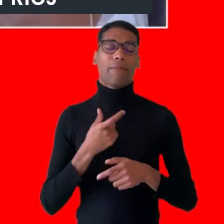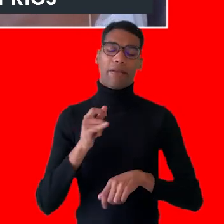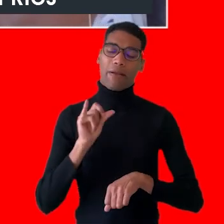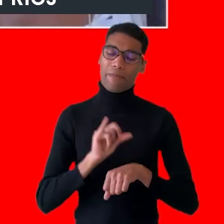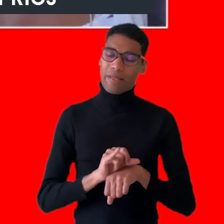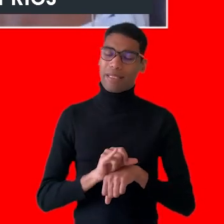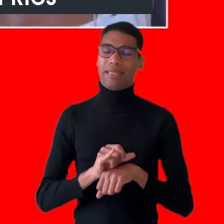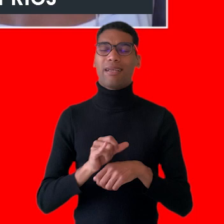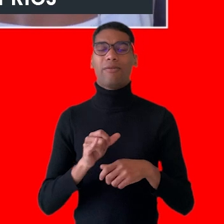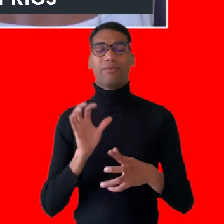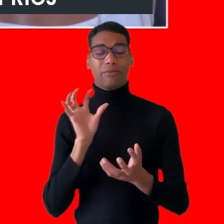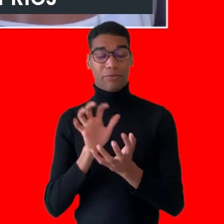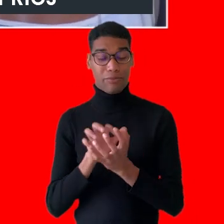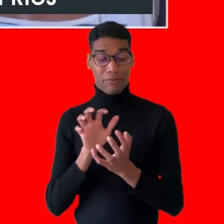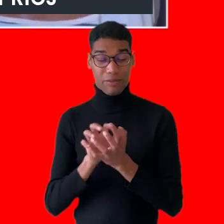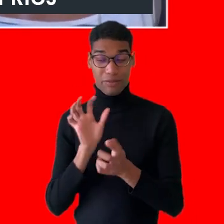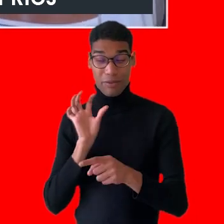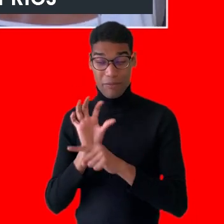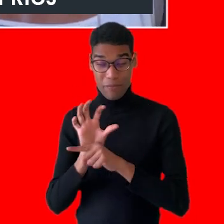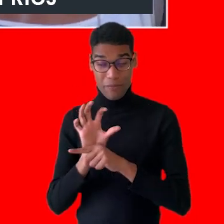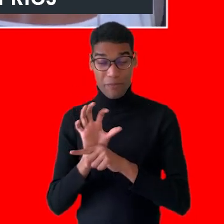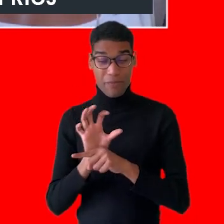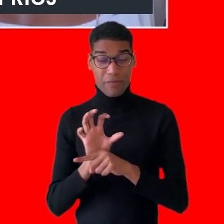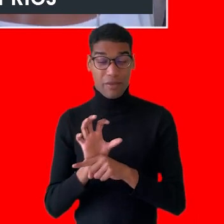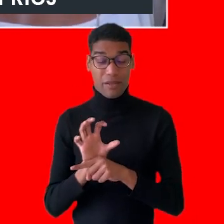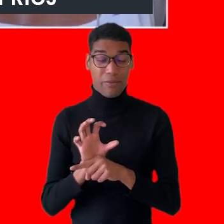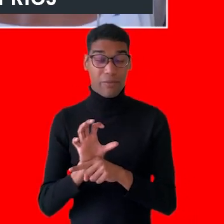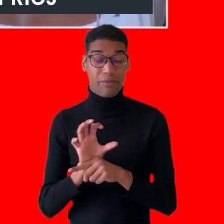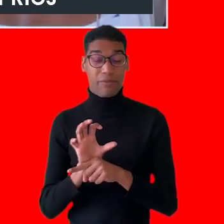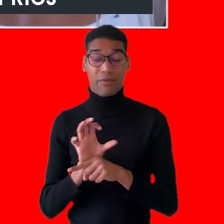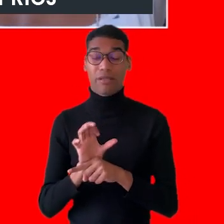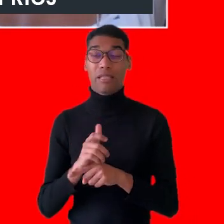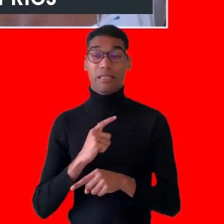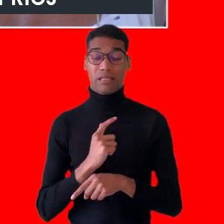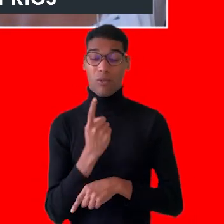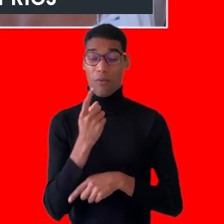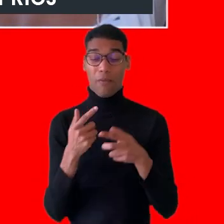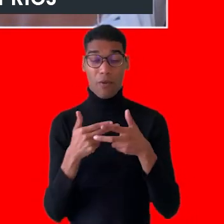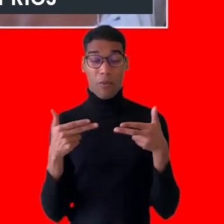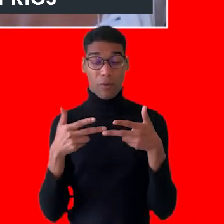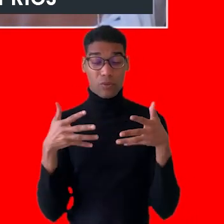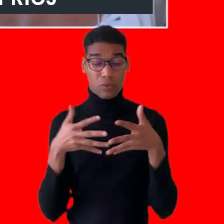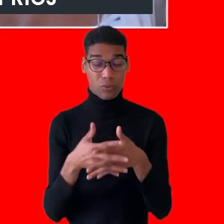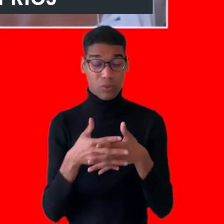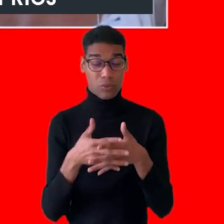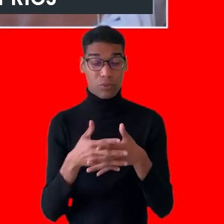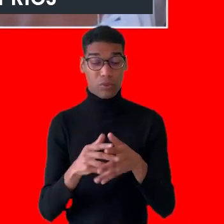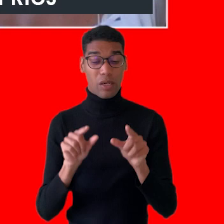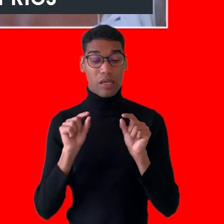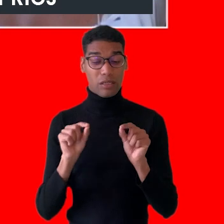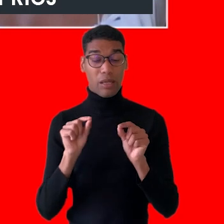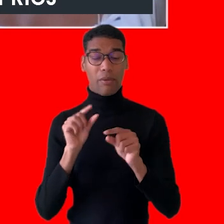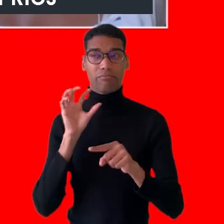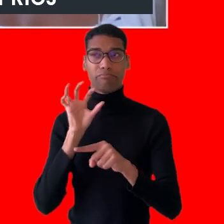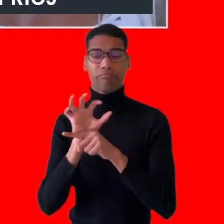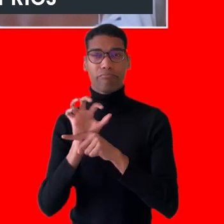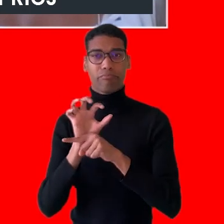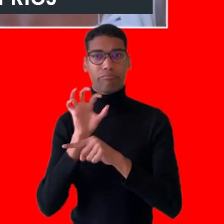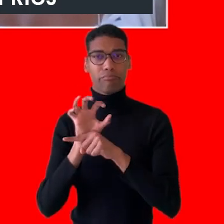Recife, Pernambuco, tem uma coisa muito, muito, sabe, complicada, que é